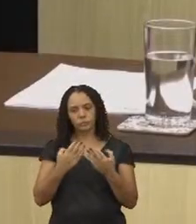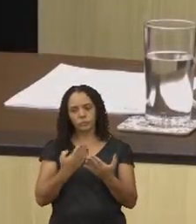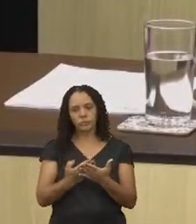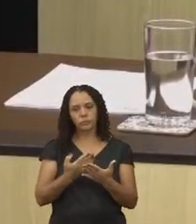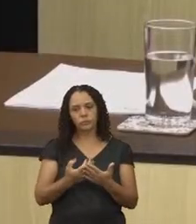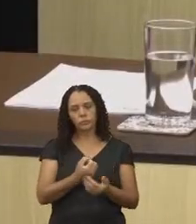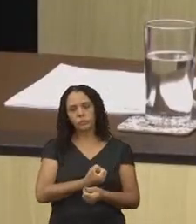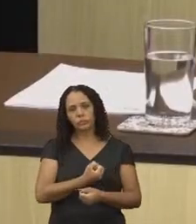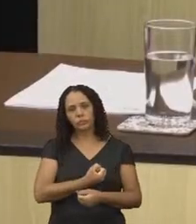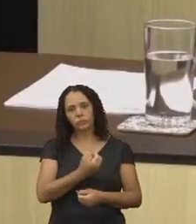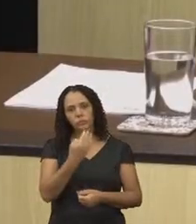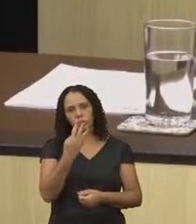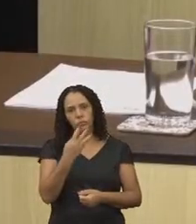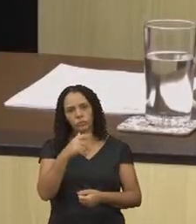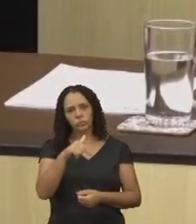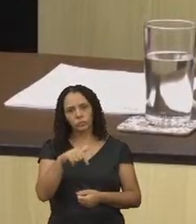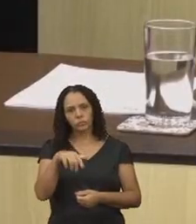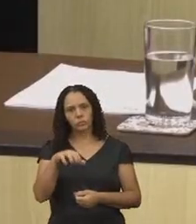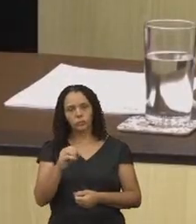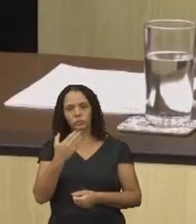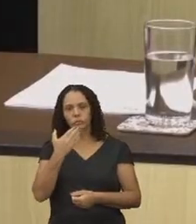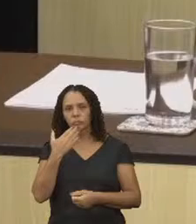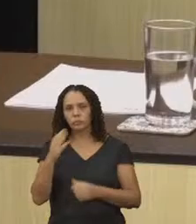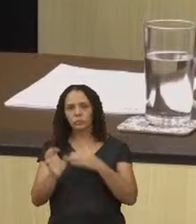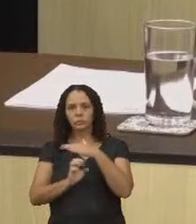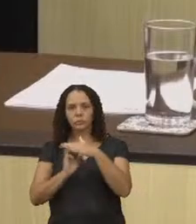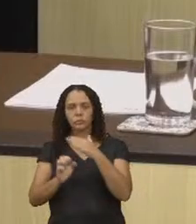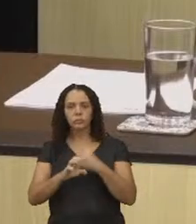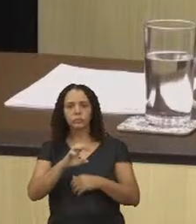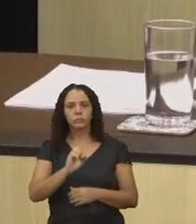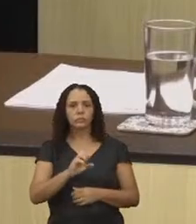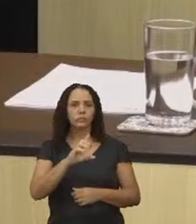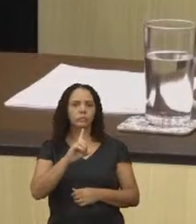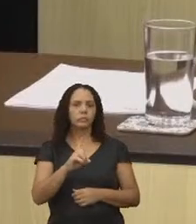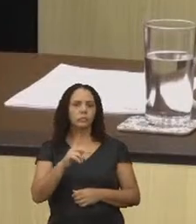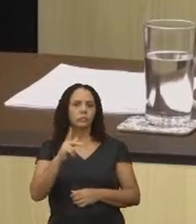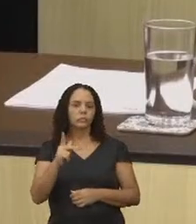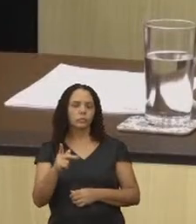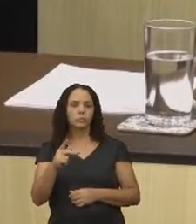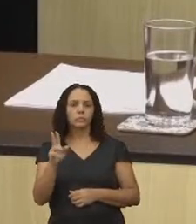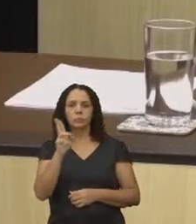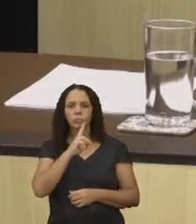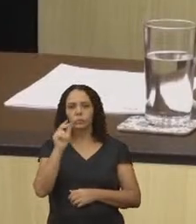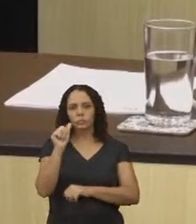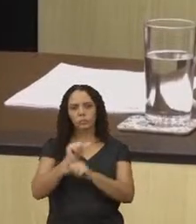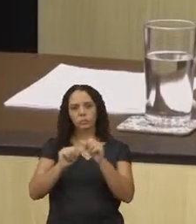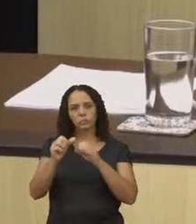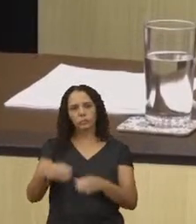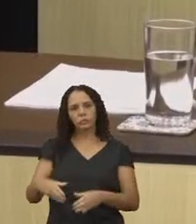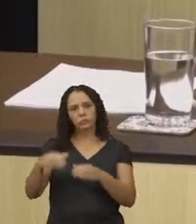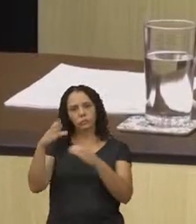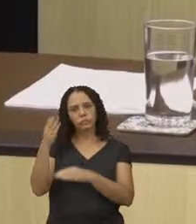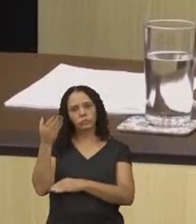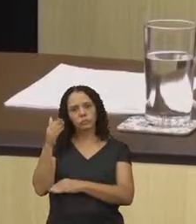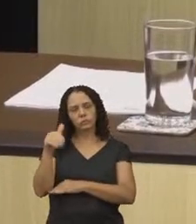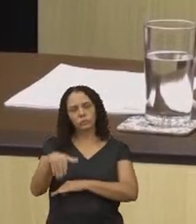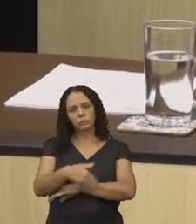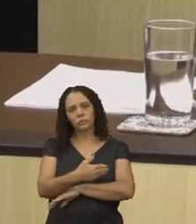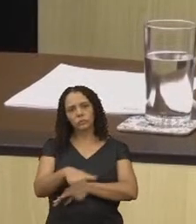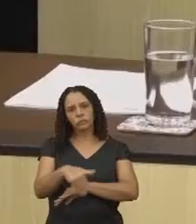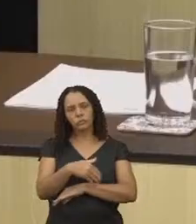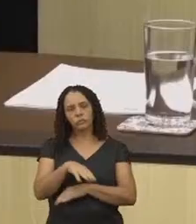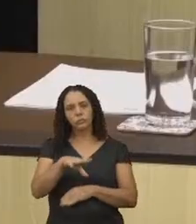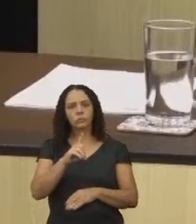Requerimento 470, a IDP, solicitando a substituição urgente dos postes de madeira localizados na